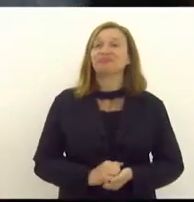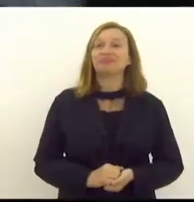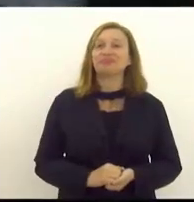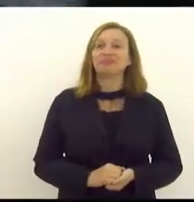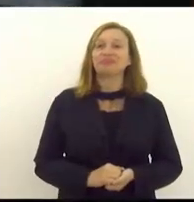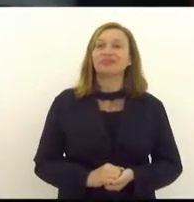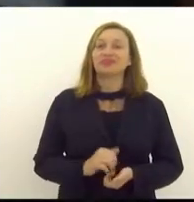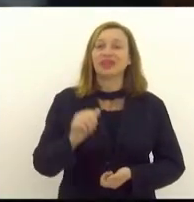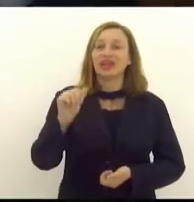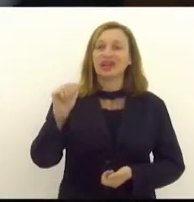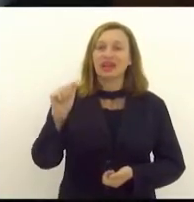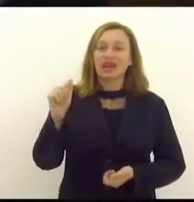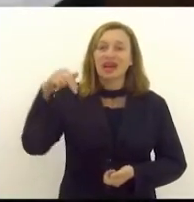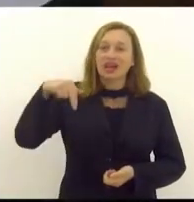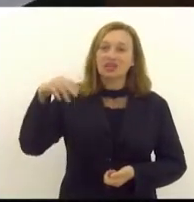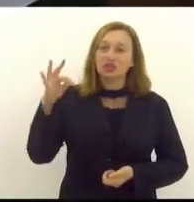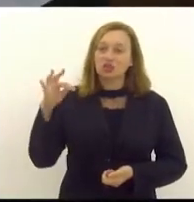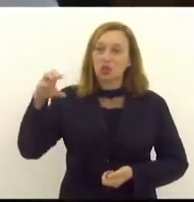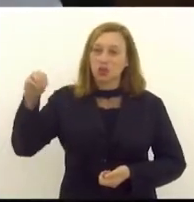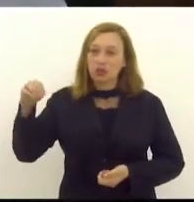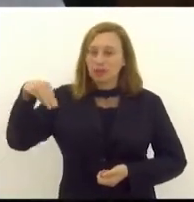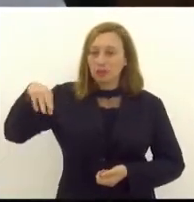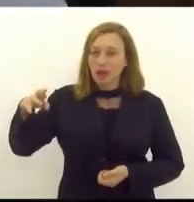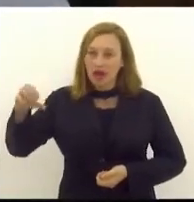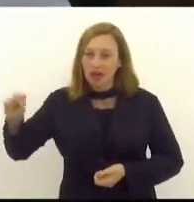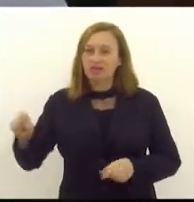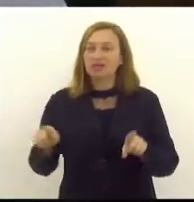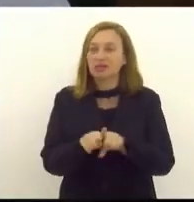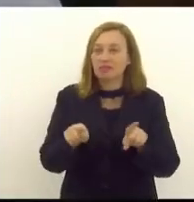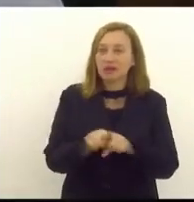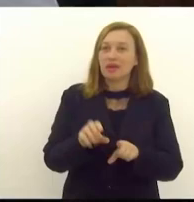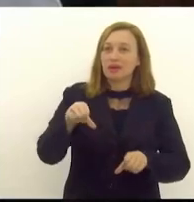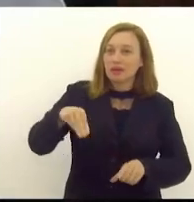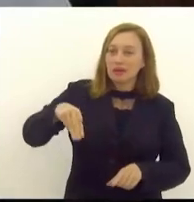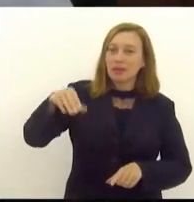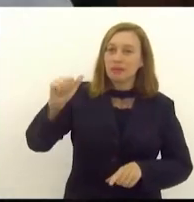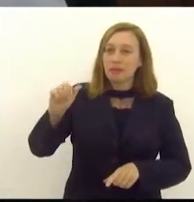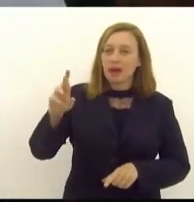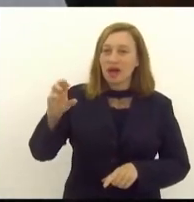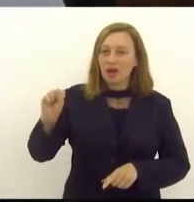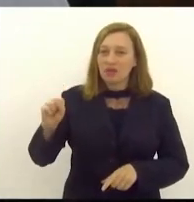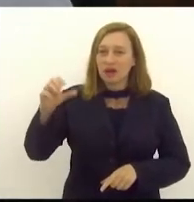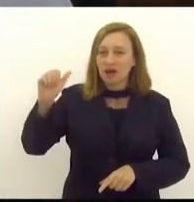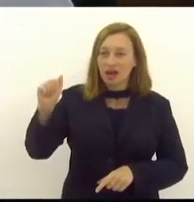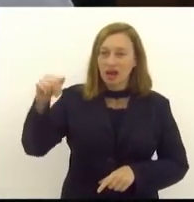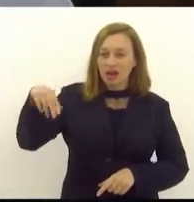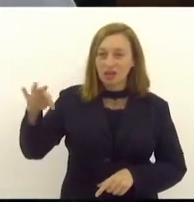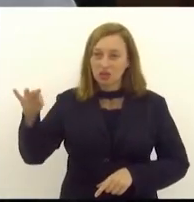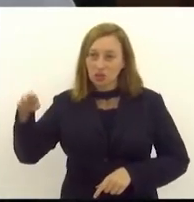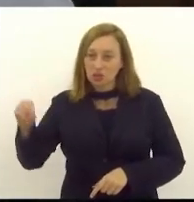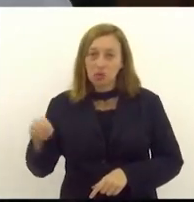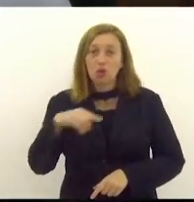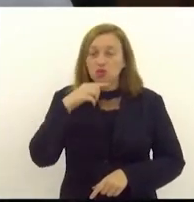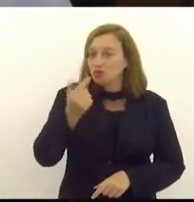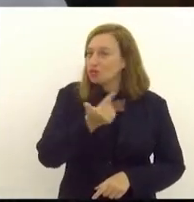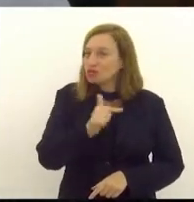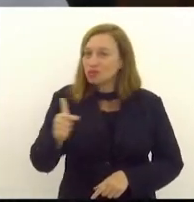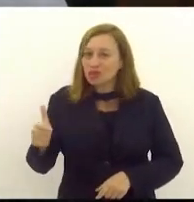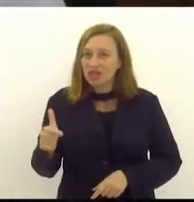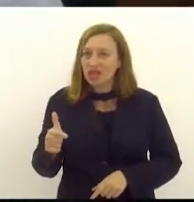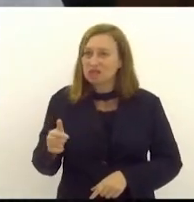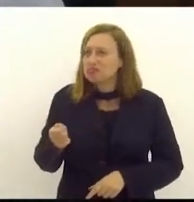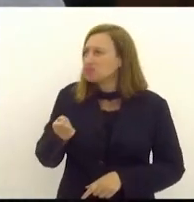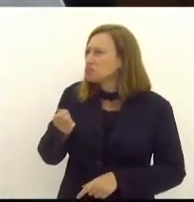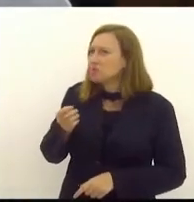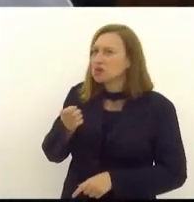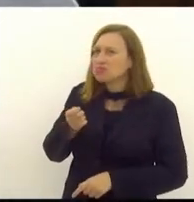o Antônio Marcos e o Marcos Antônio eu não tenho dúvida que nenhum